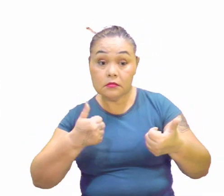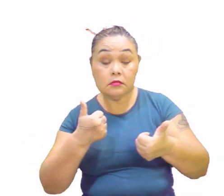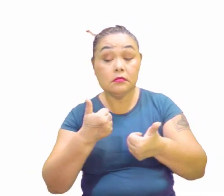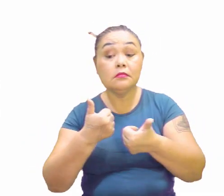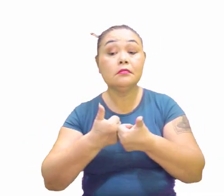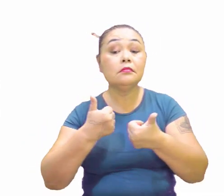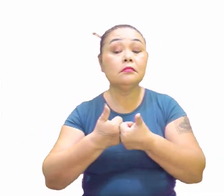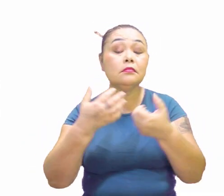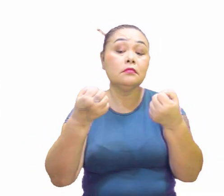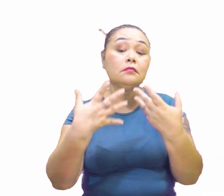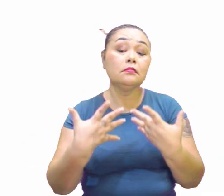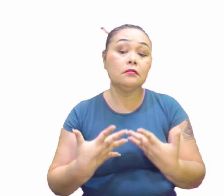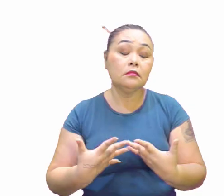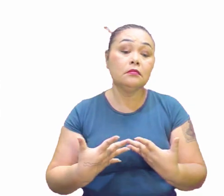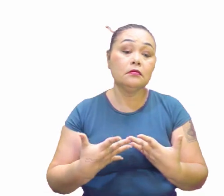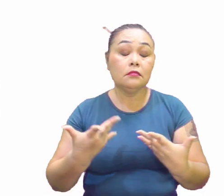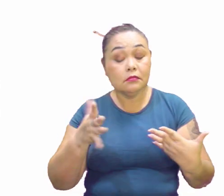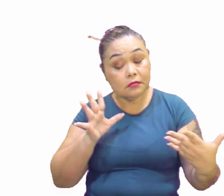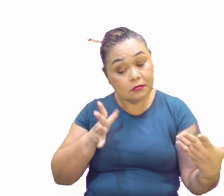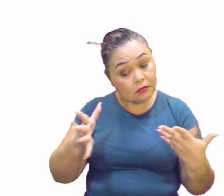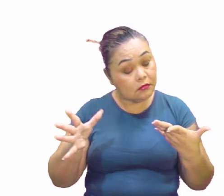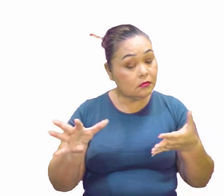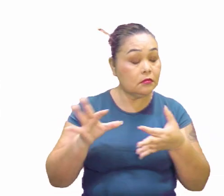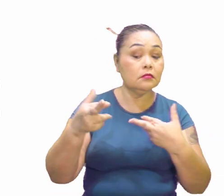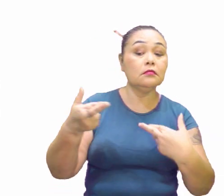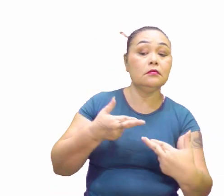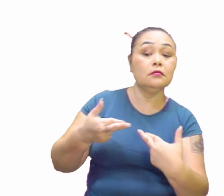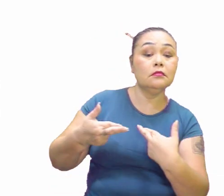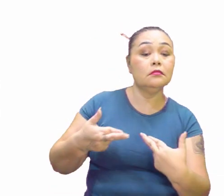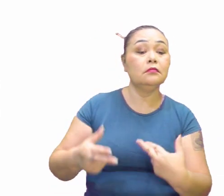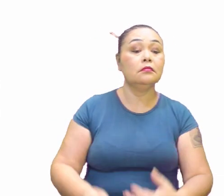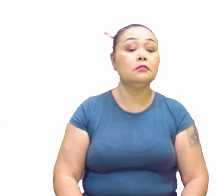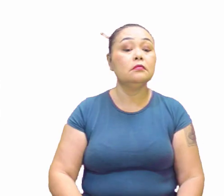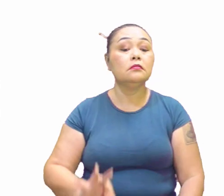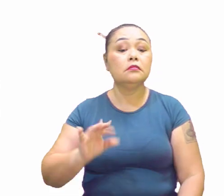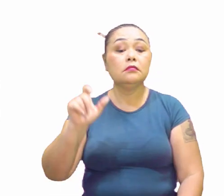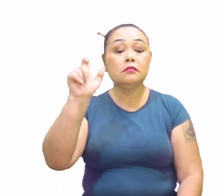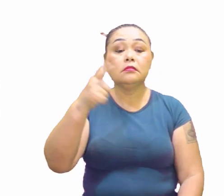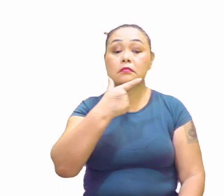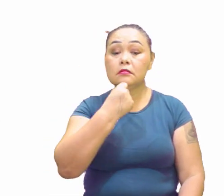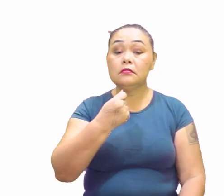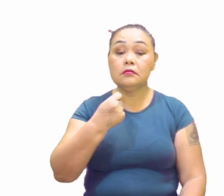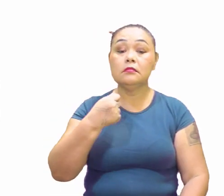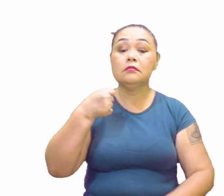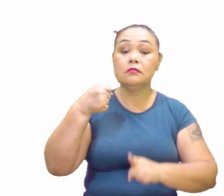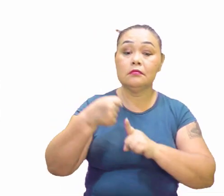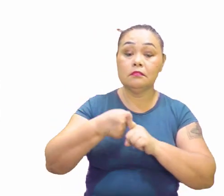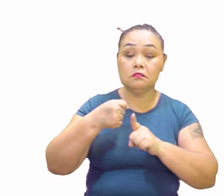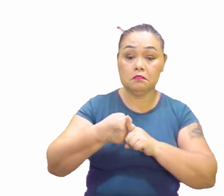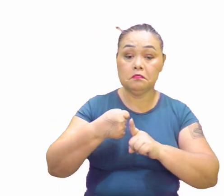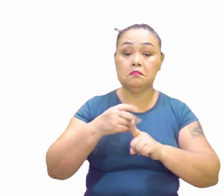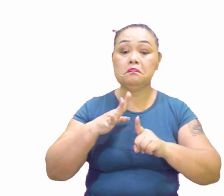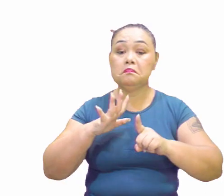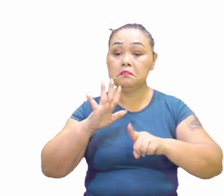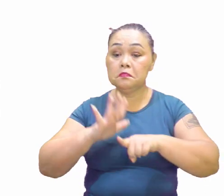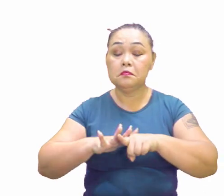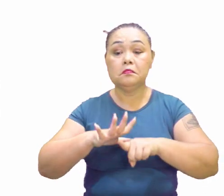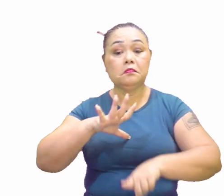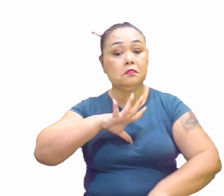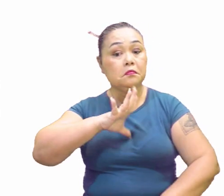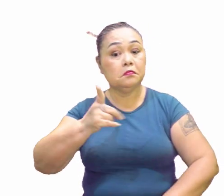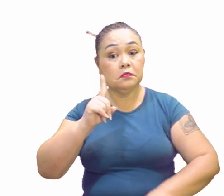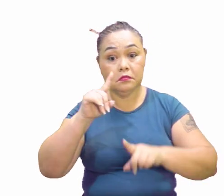tentar explicar fazendo sempre essa relação. Todo homem luta com mais bravura pelos